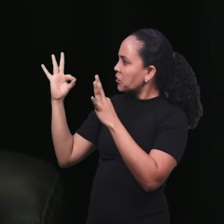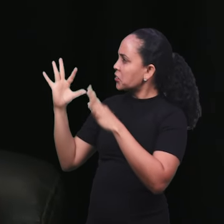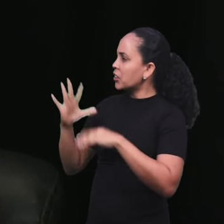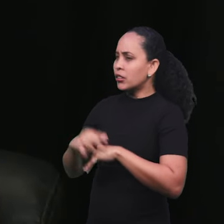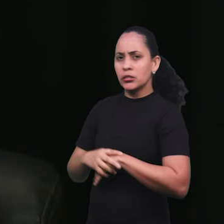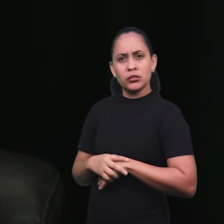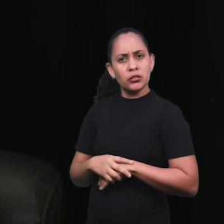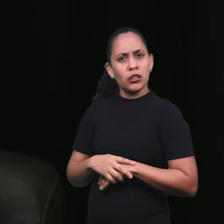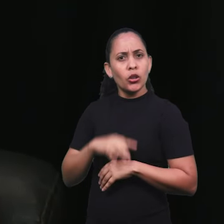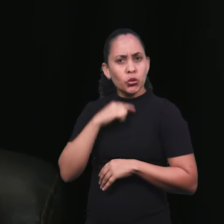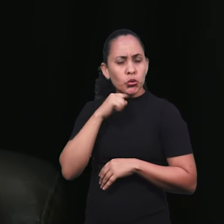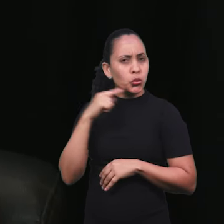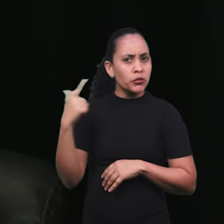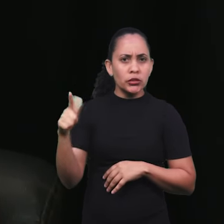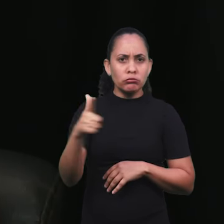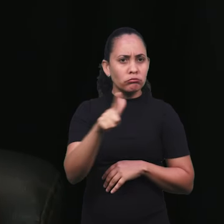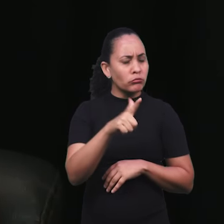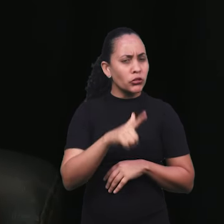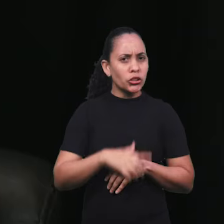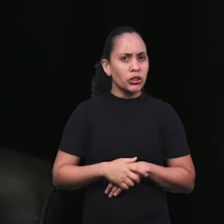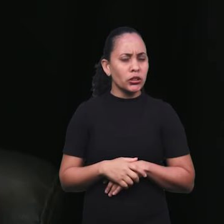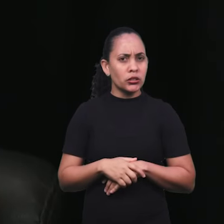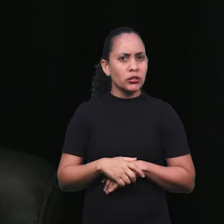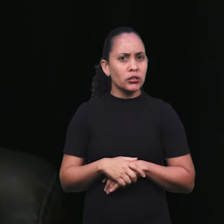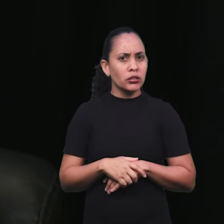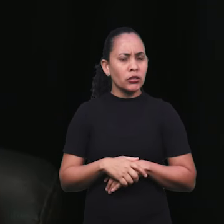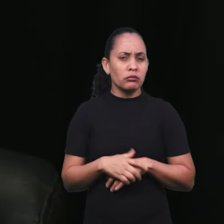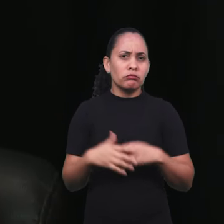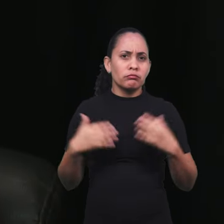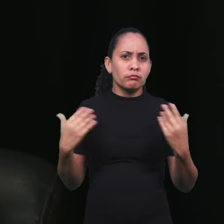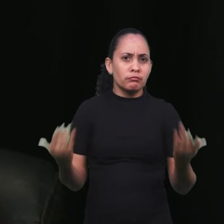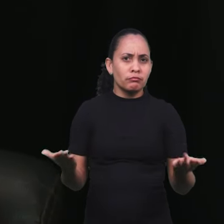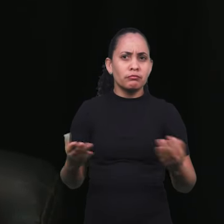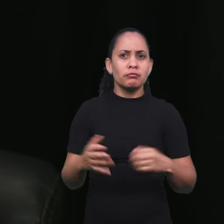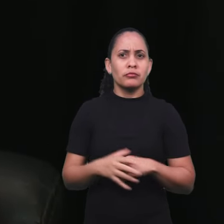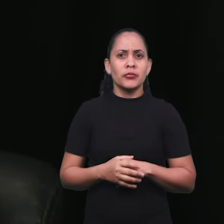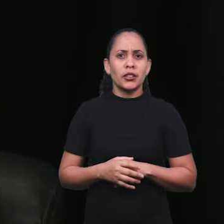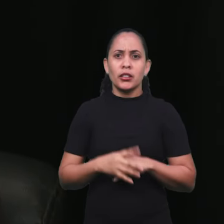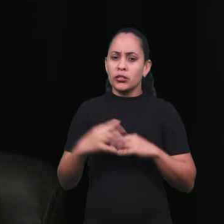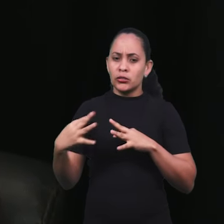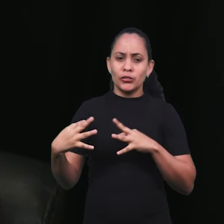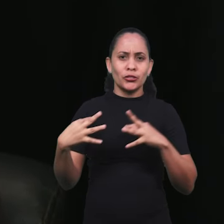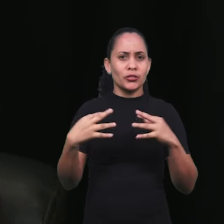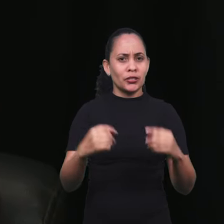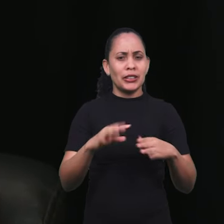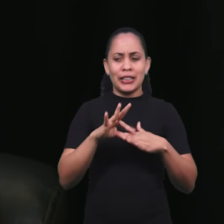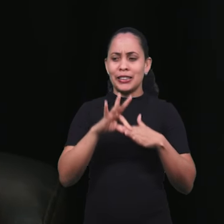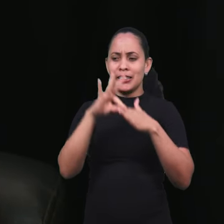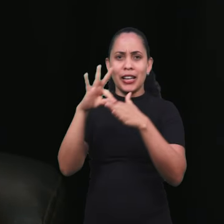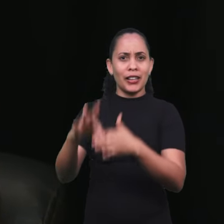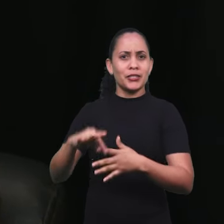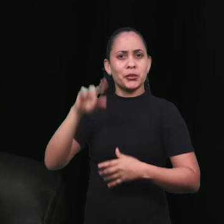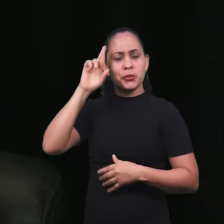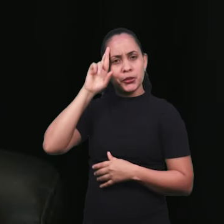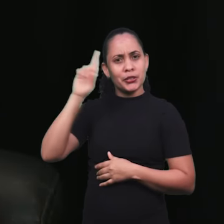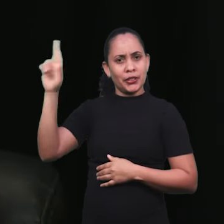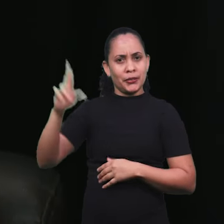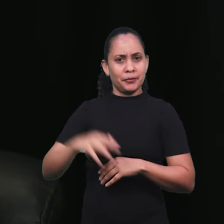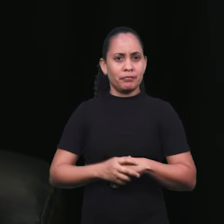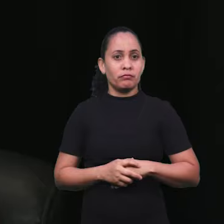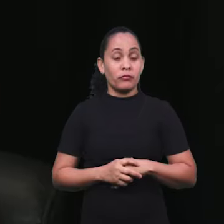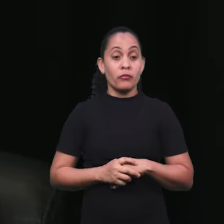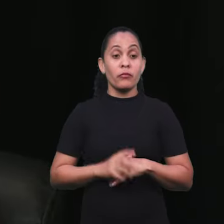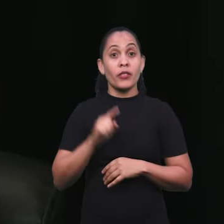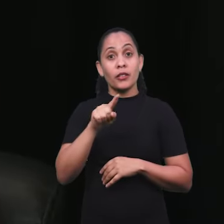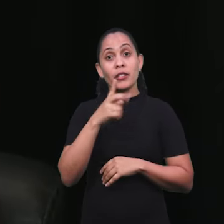teu servo ouve, né? Então ali acabou a dúvida, ele já sabia que daí para frente ia ser todo direcionado pelo Senhor,